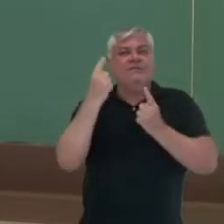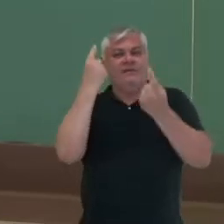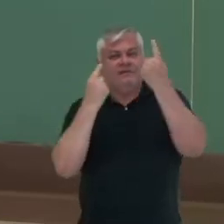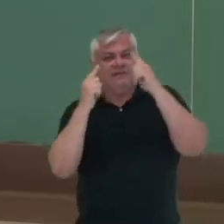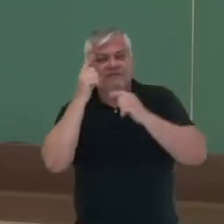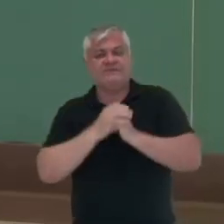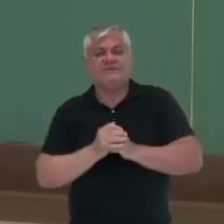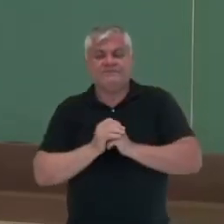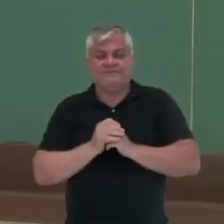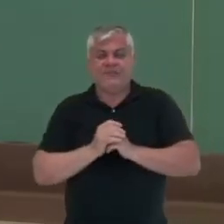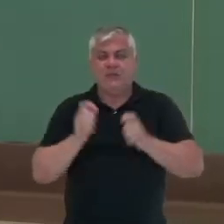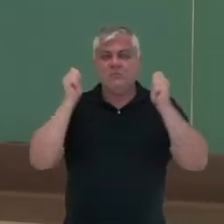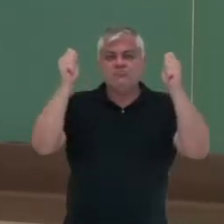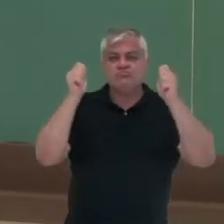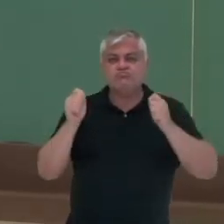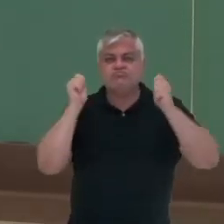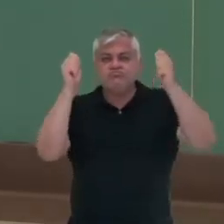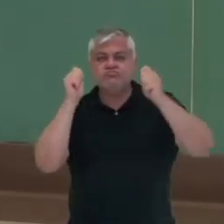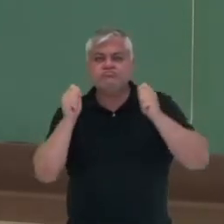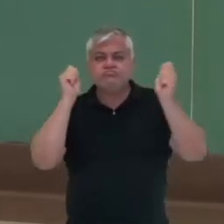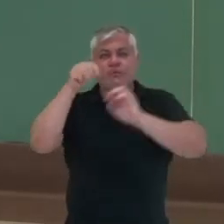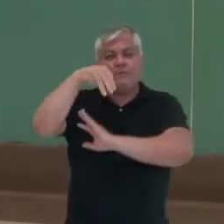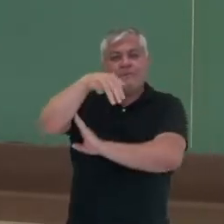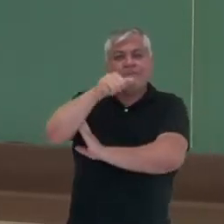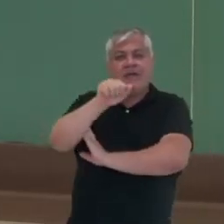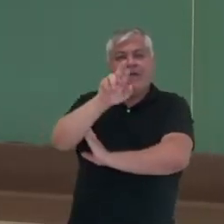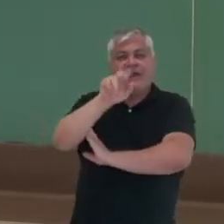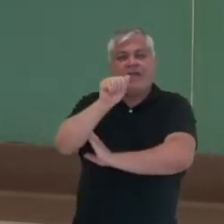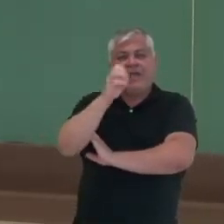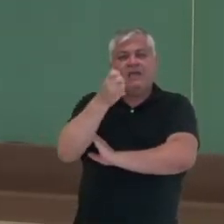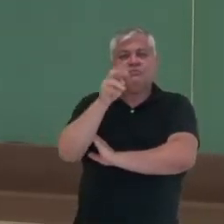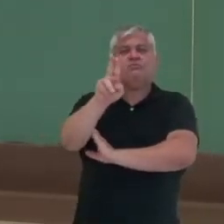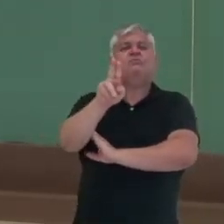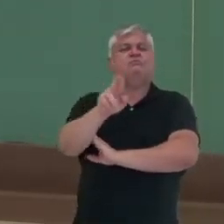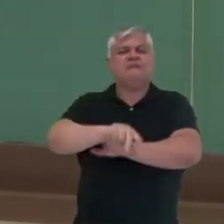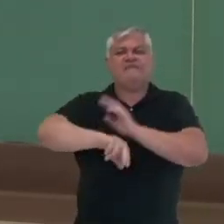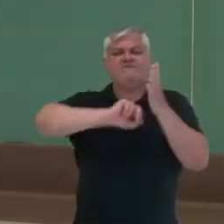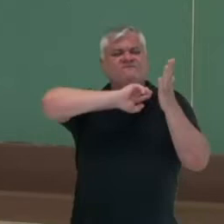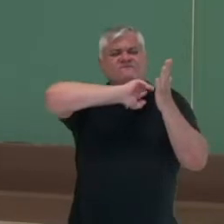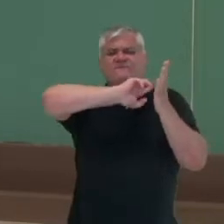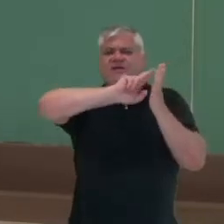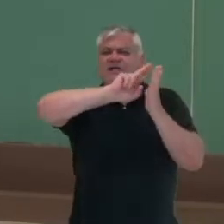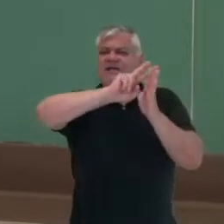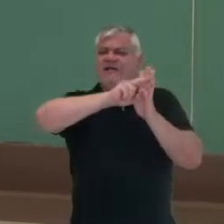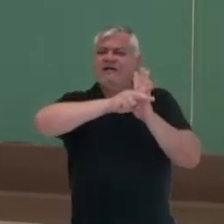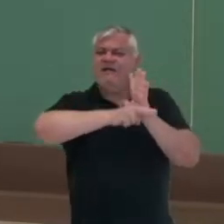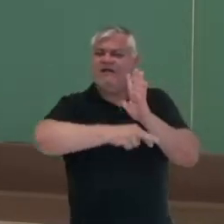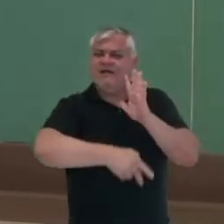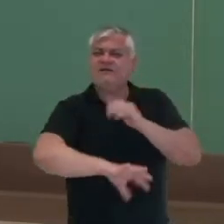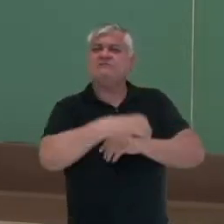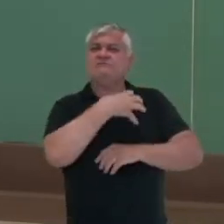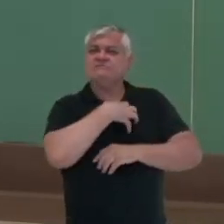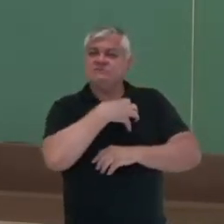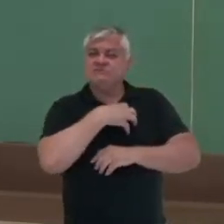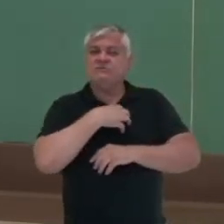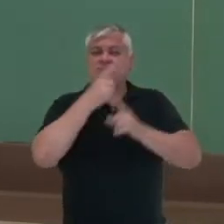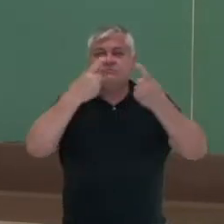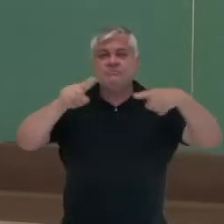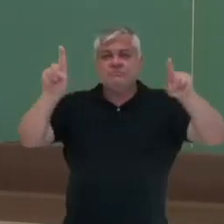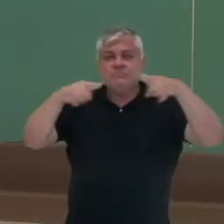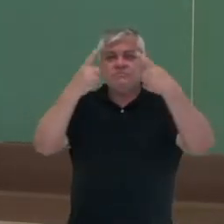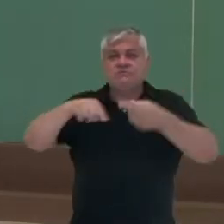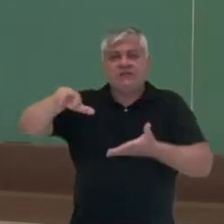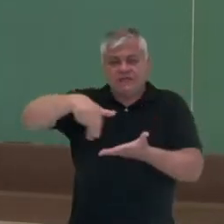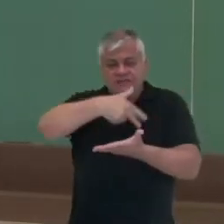O maracatu faz parte do carnaval. Existem, então, vários estilos de dança e música